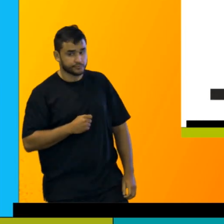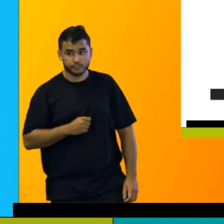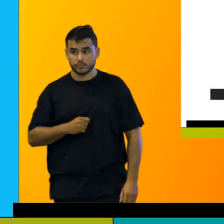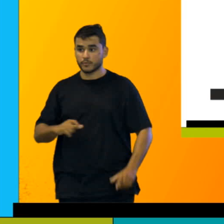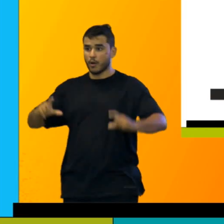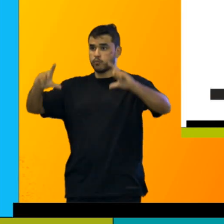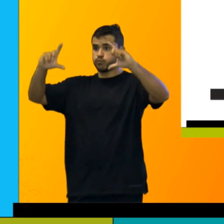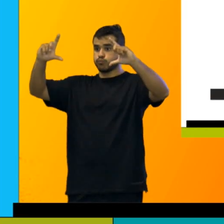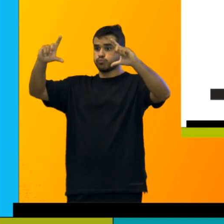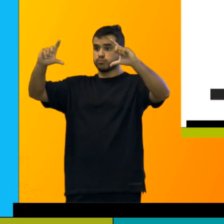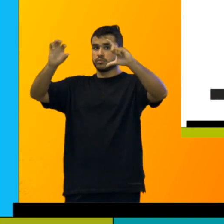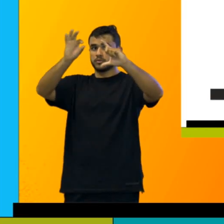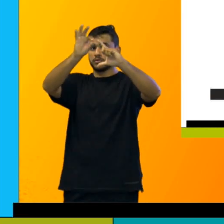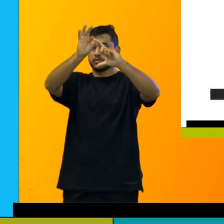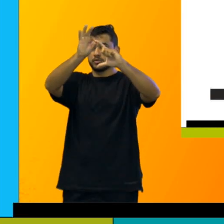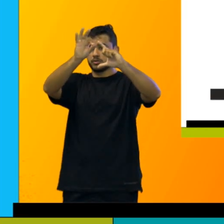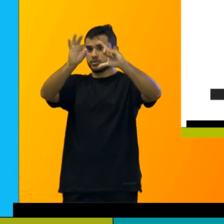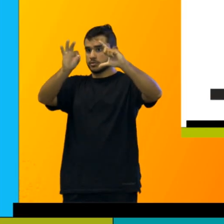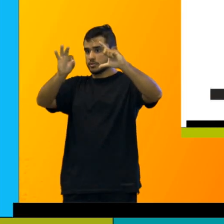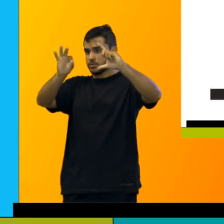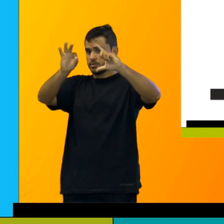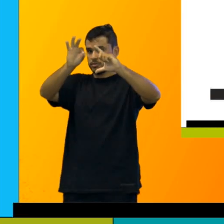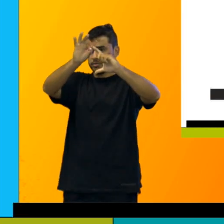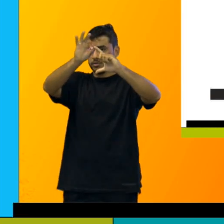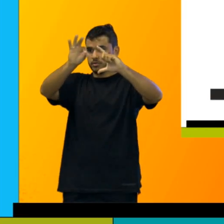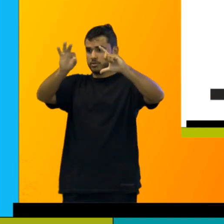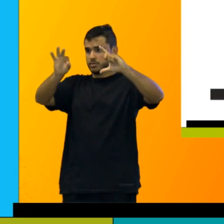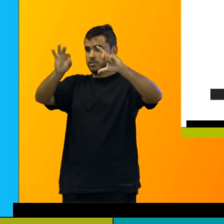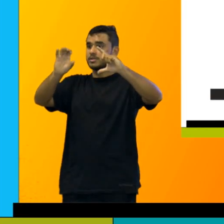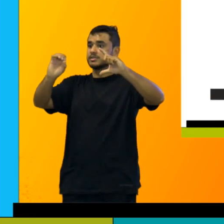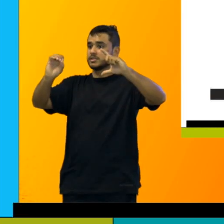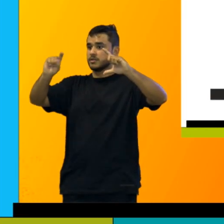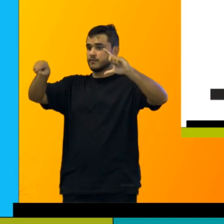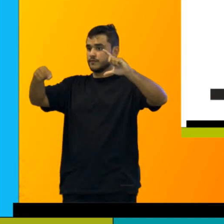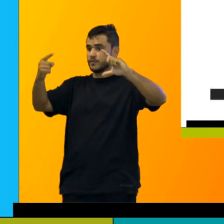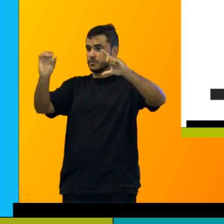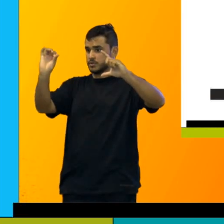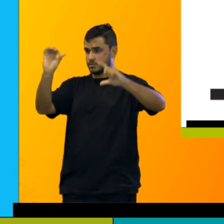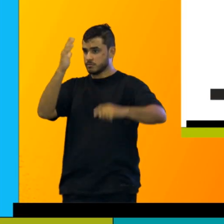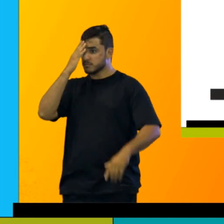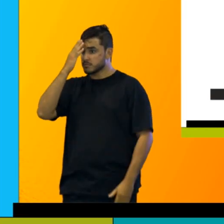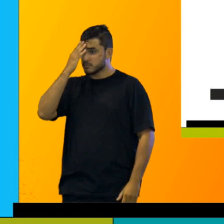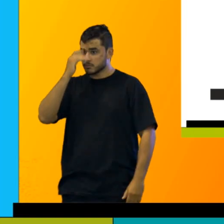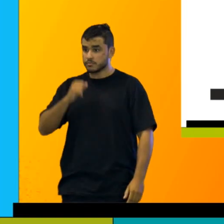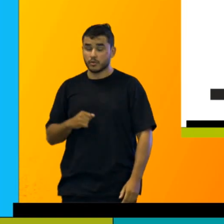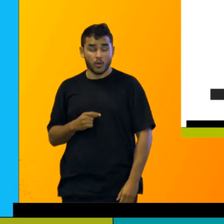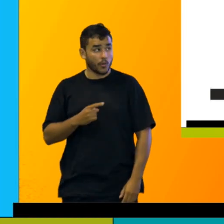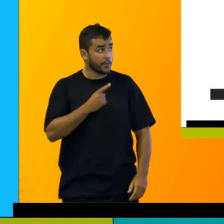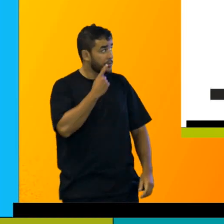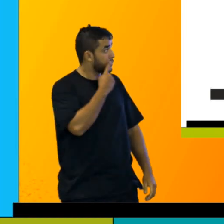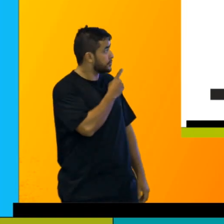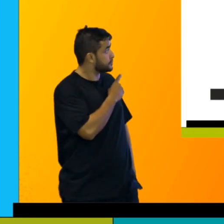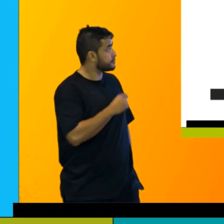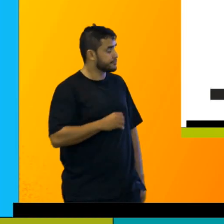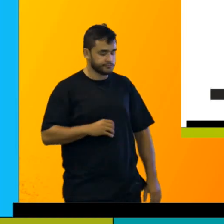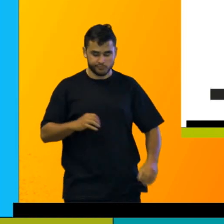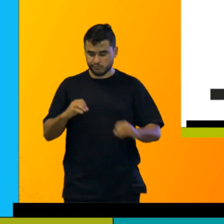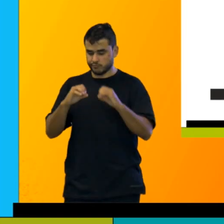0,6, 0,6, 0,6, 0,6. Eu tenho aí um triângulo equilátero, tá certo,